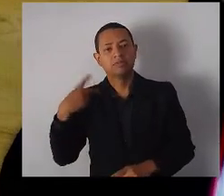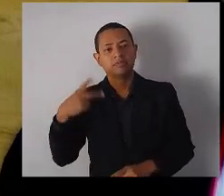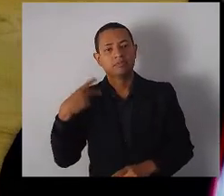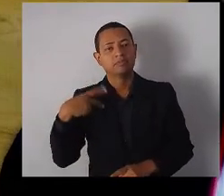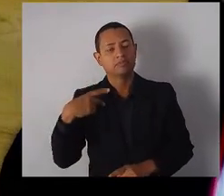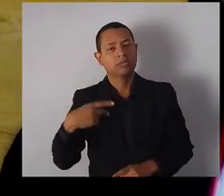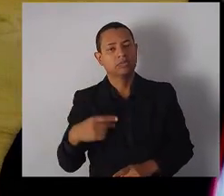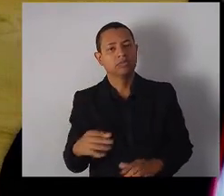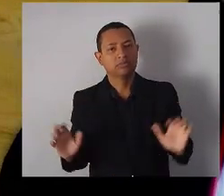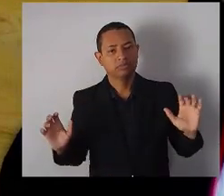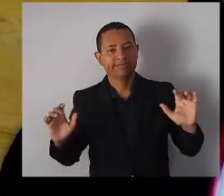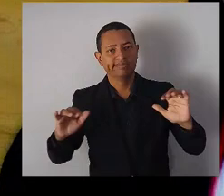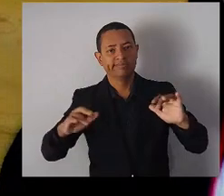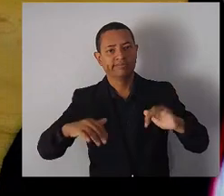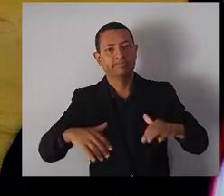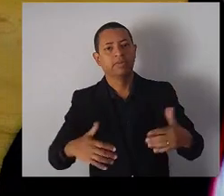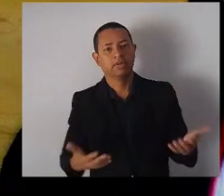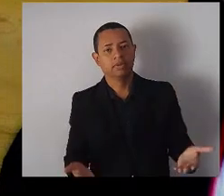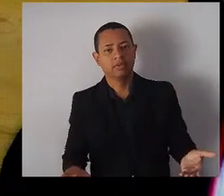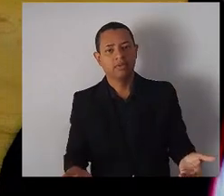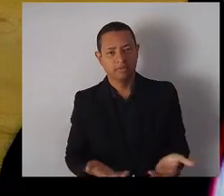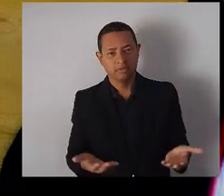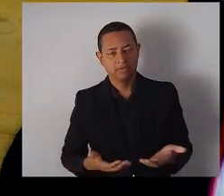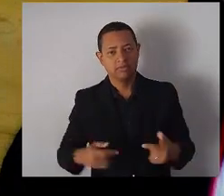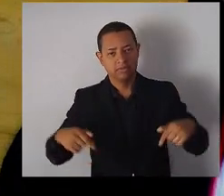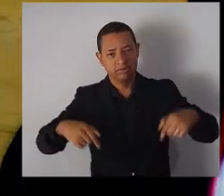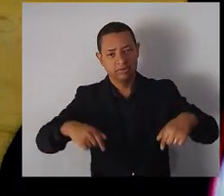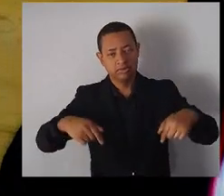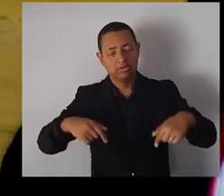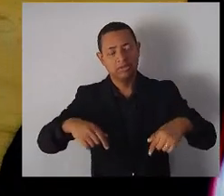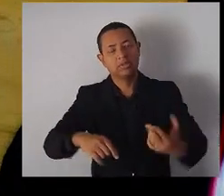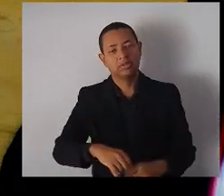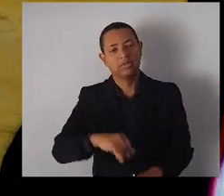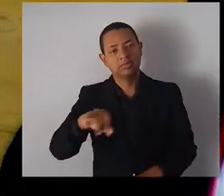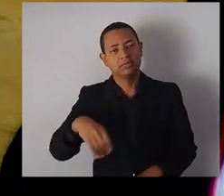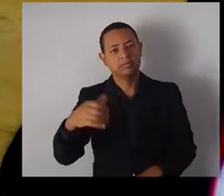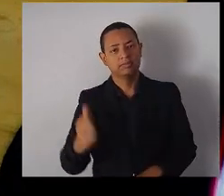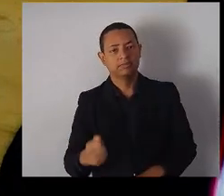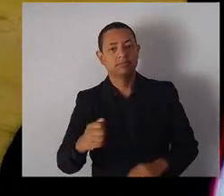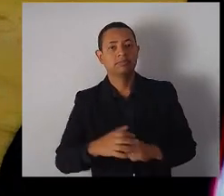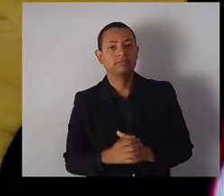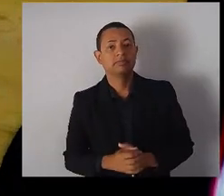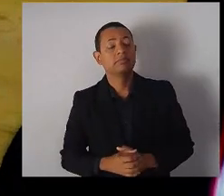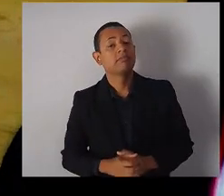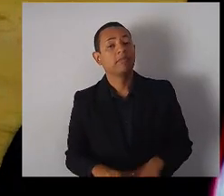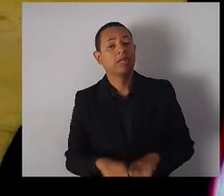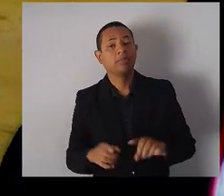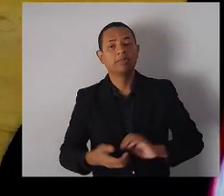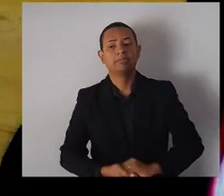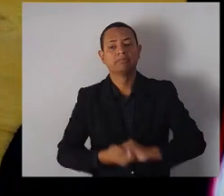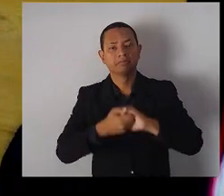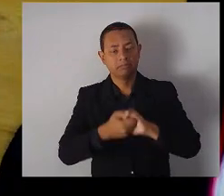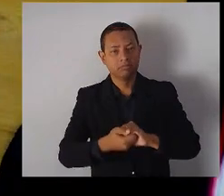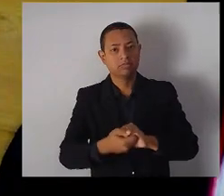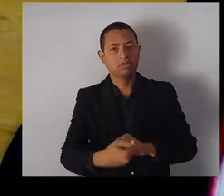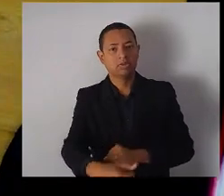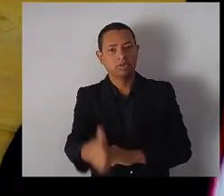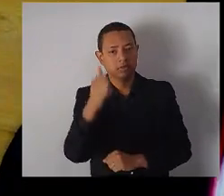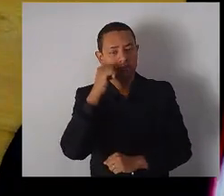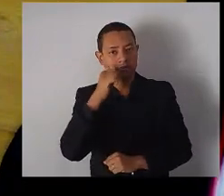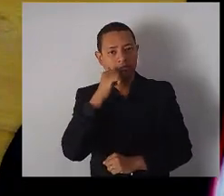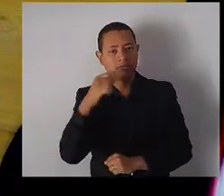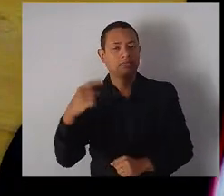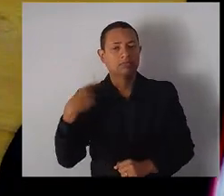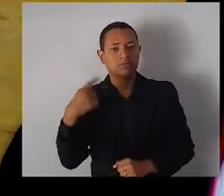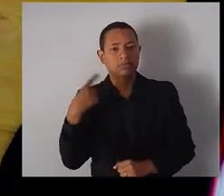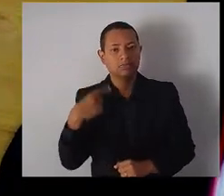o Parlamento de Juazeiro do Norte. Cumprimento as colegas advogadas, na pessoa da brilhante